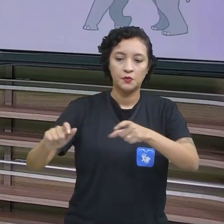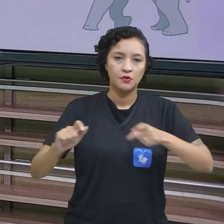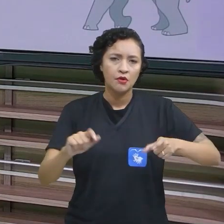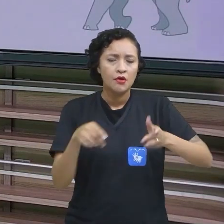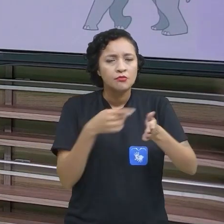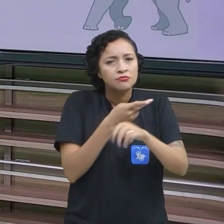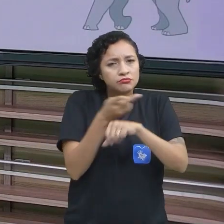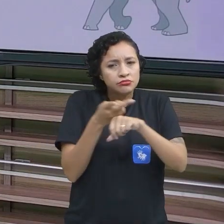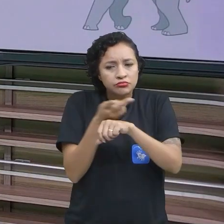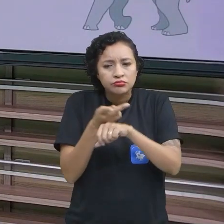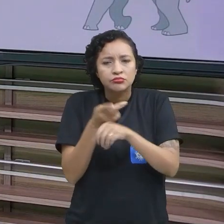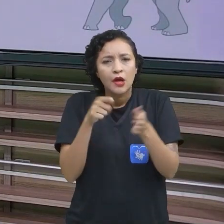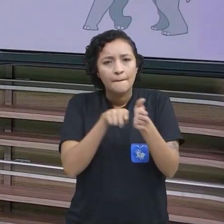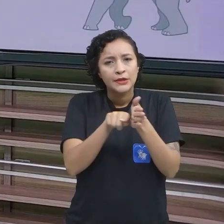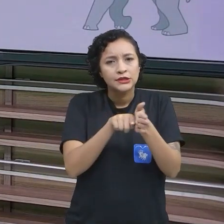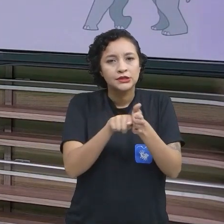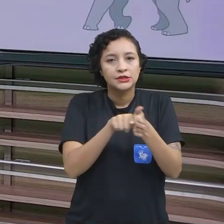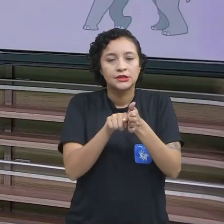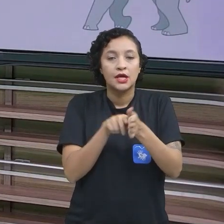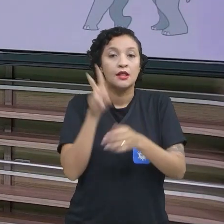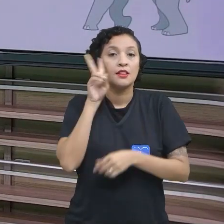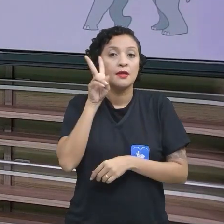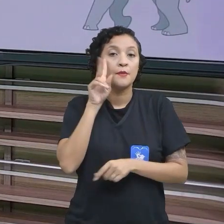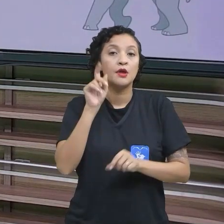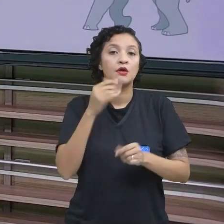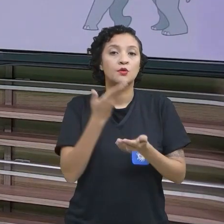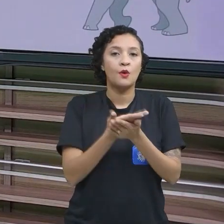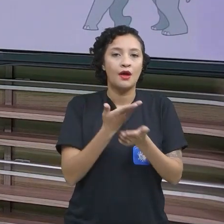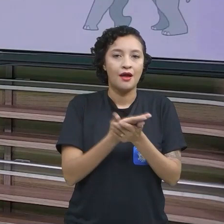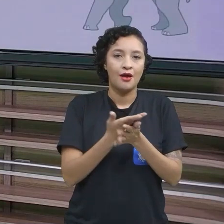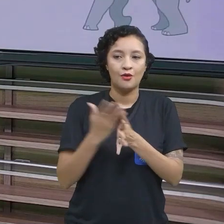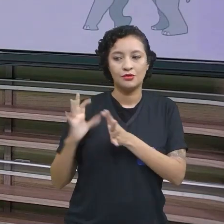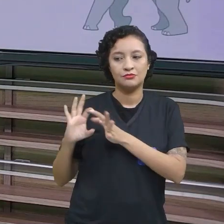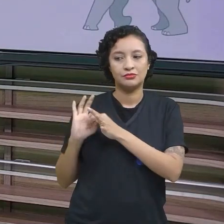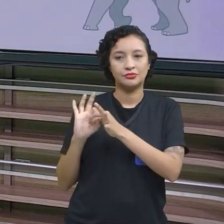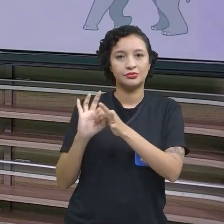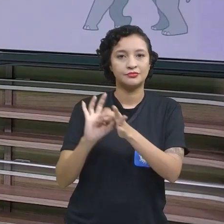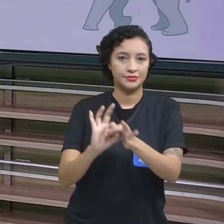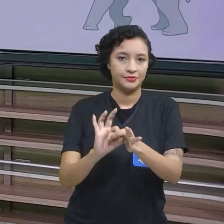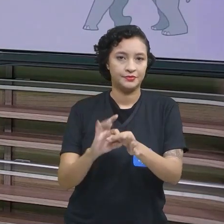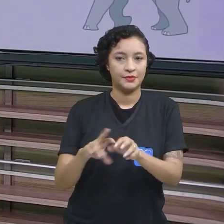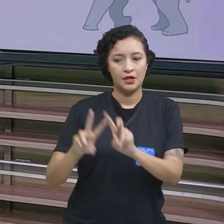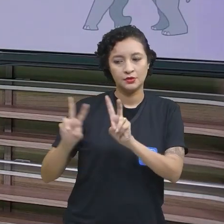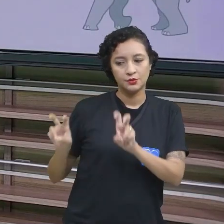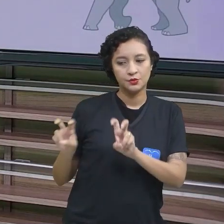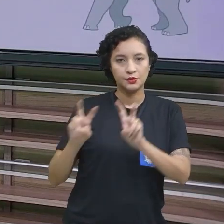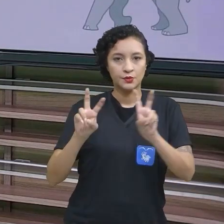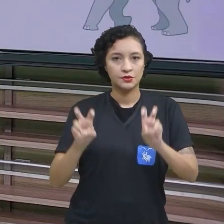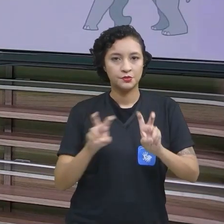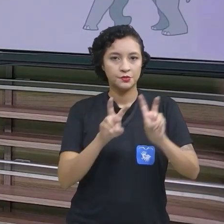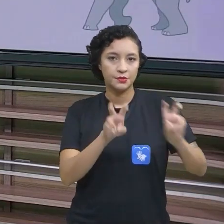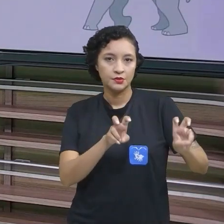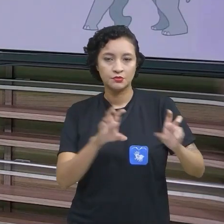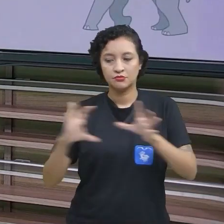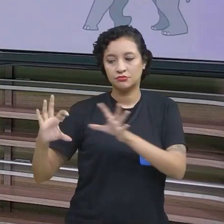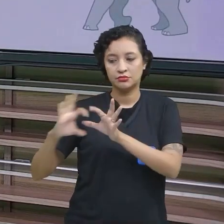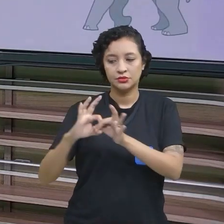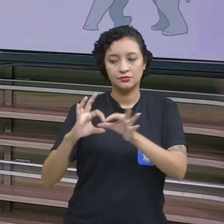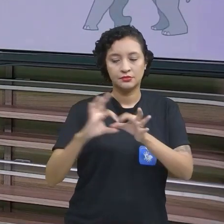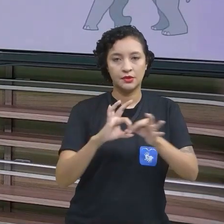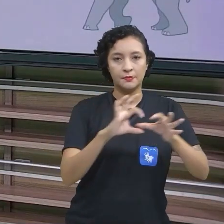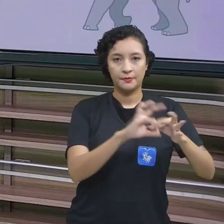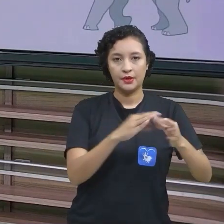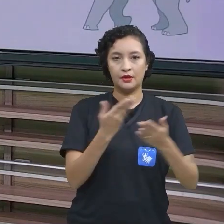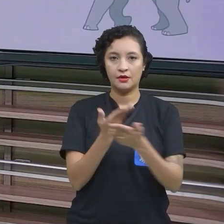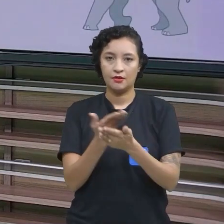assunto abordado. Lembrando que todas as aulas estão conectadas, né? Cada assunto vai puxando outro e assim sucessivamente. E